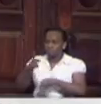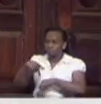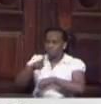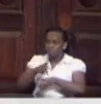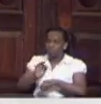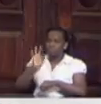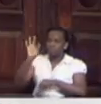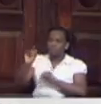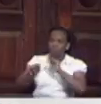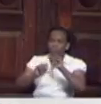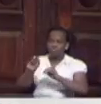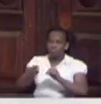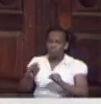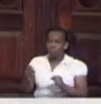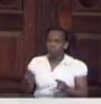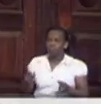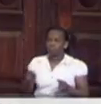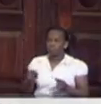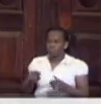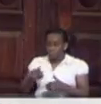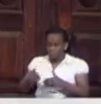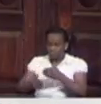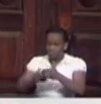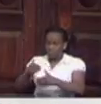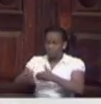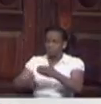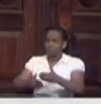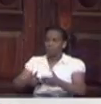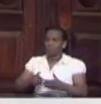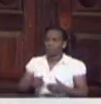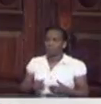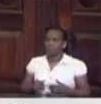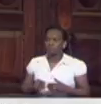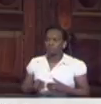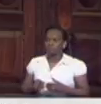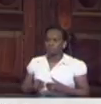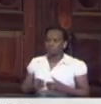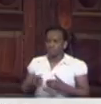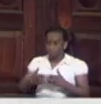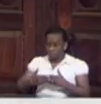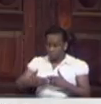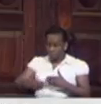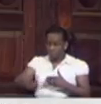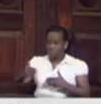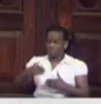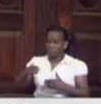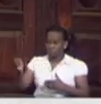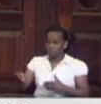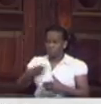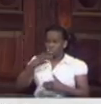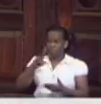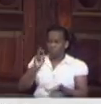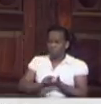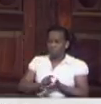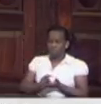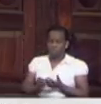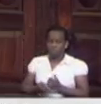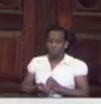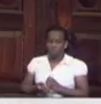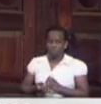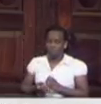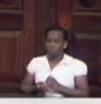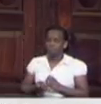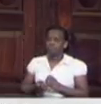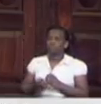país estava tomando a partir dessa nova realidade.